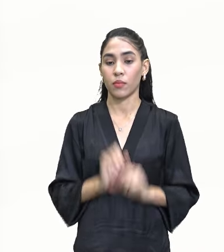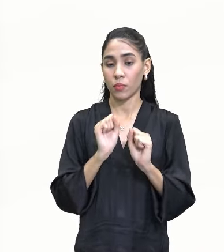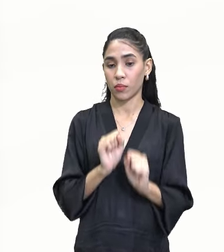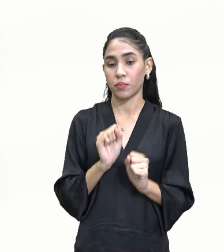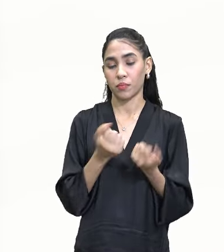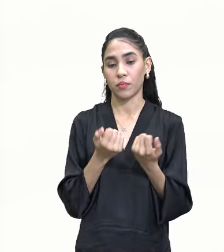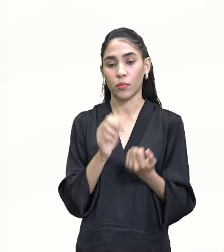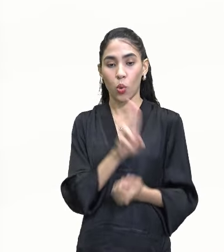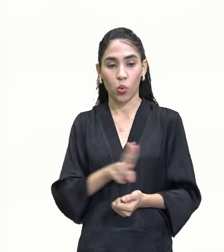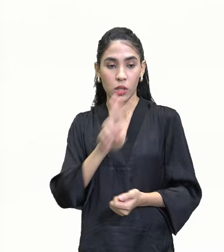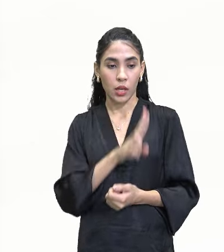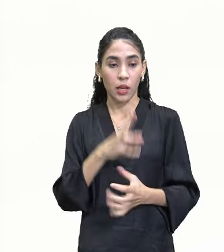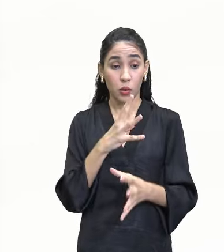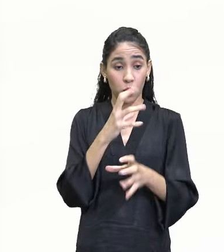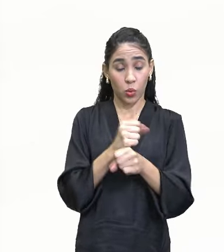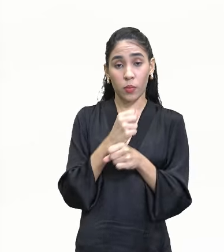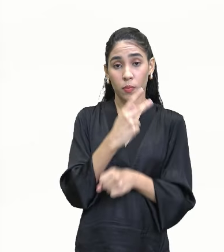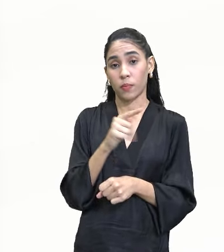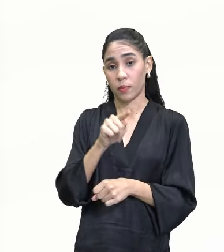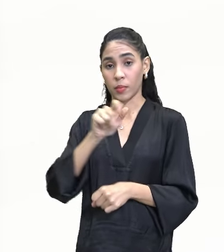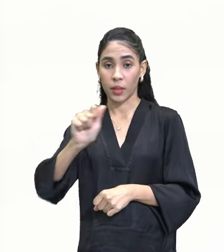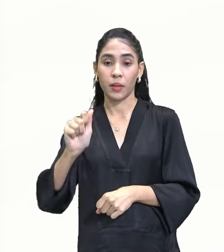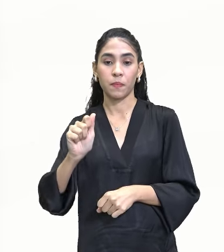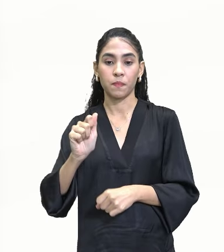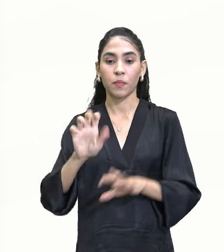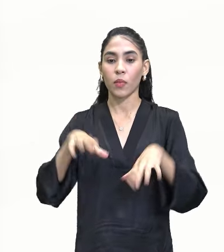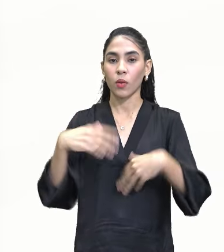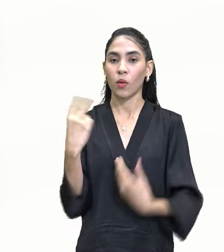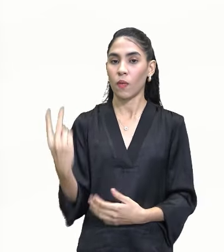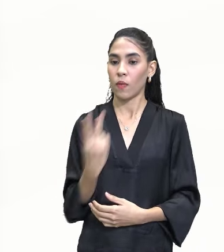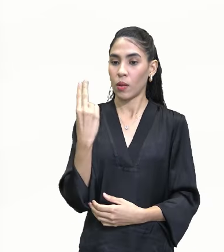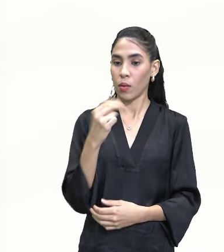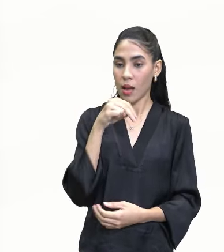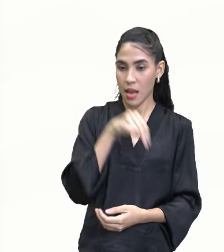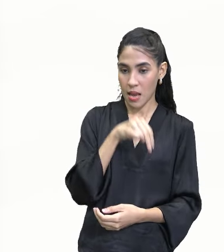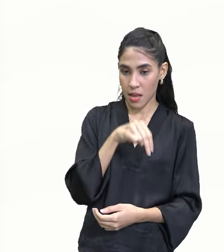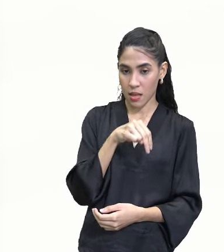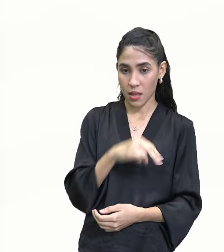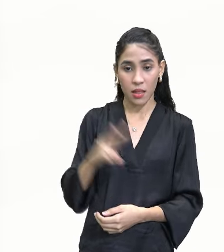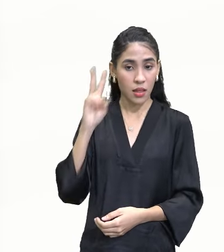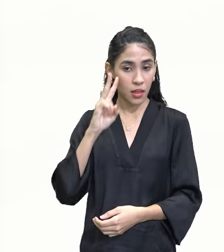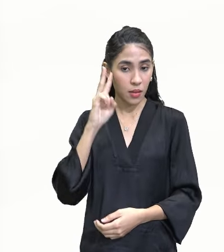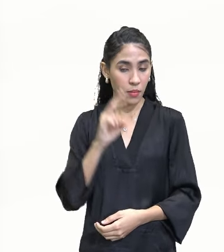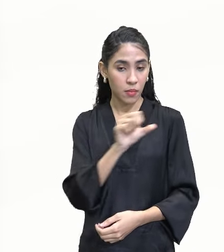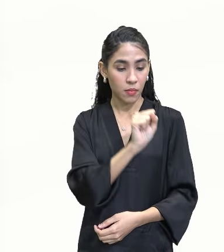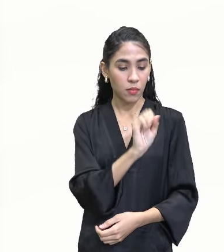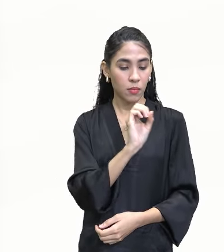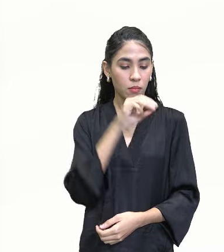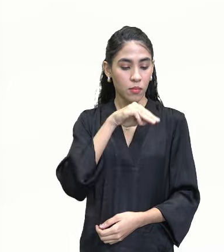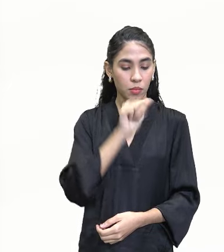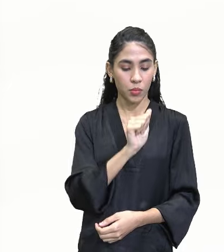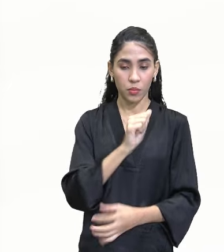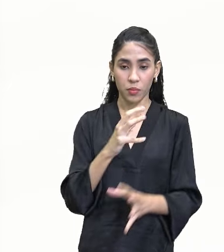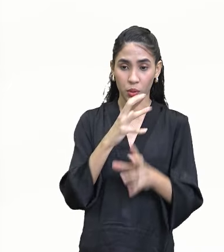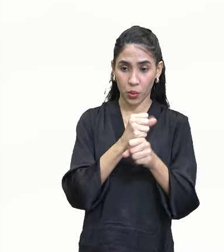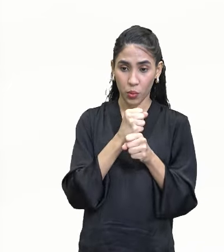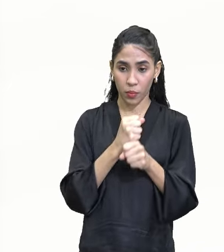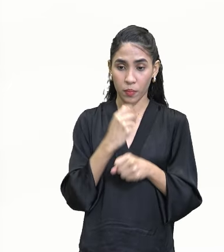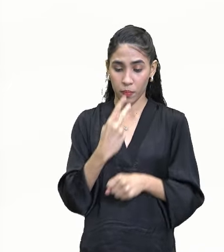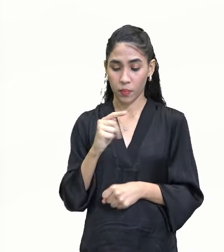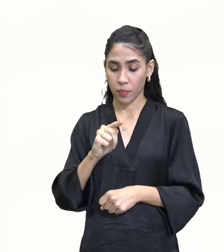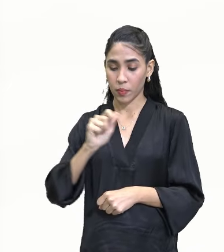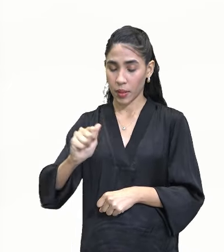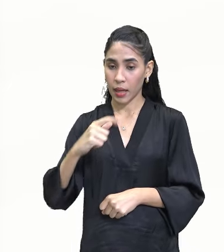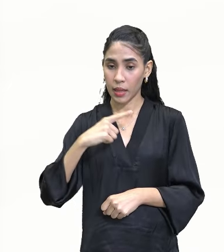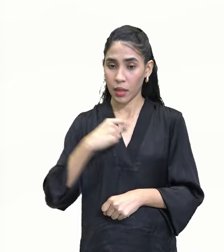para descobrir, então, qual o valor de N. Porque na soma da PA, lembra? Na soma da PA tem o